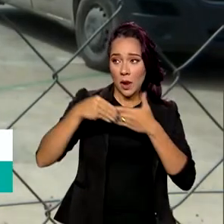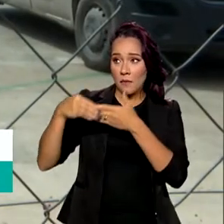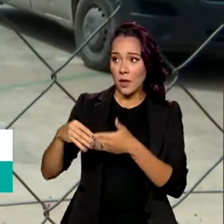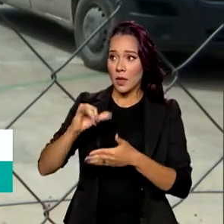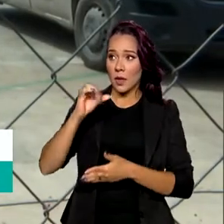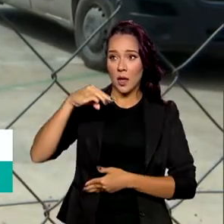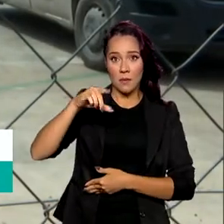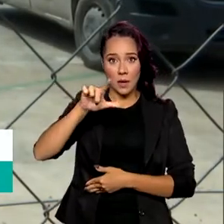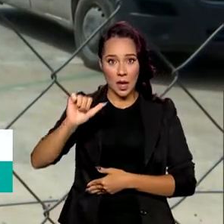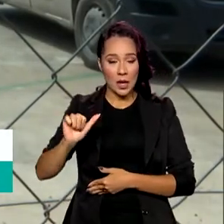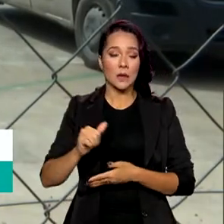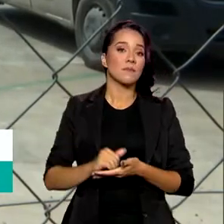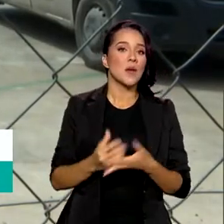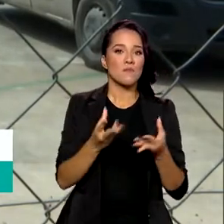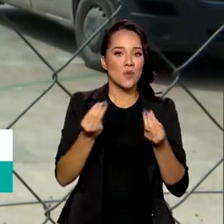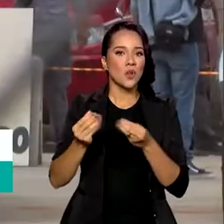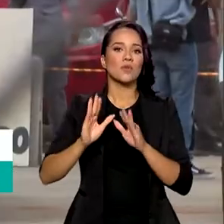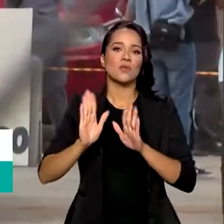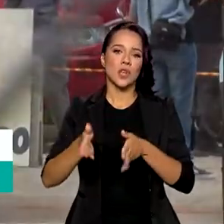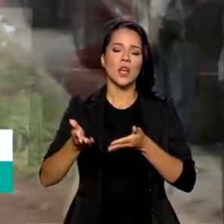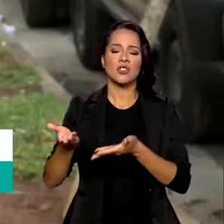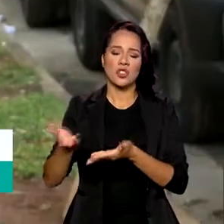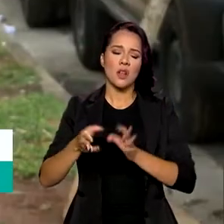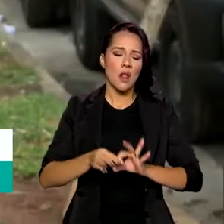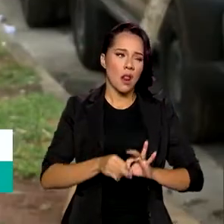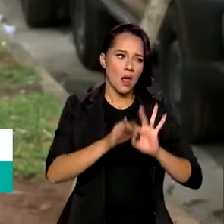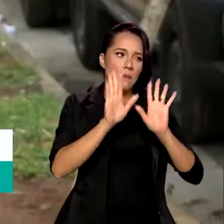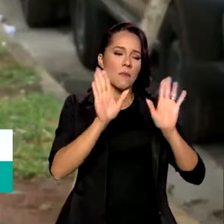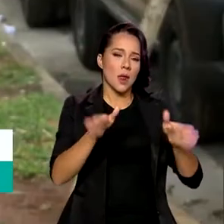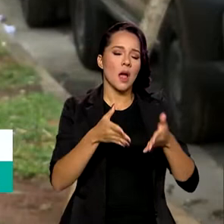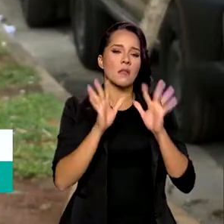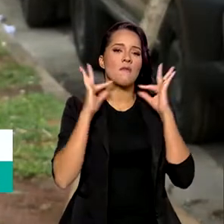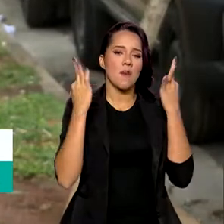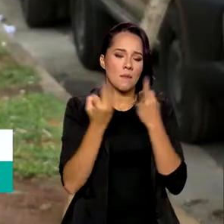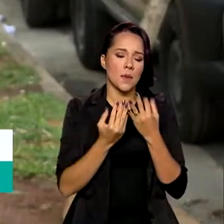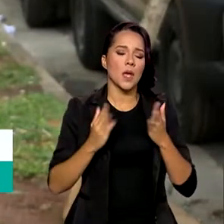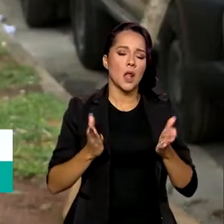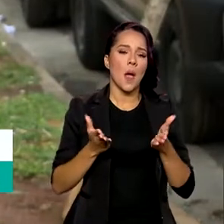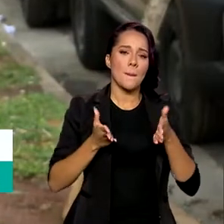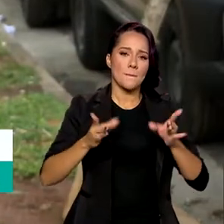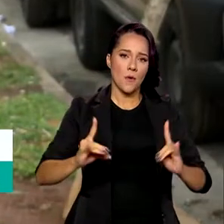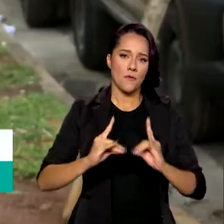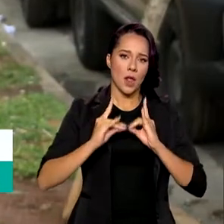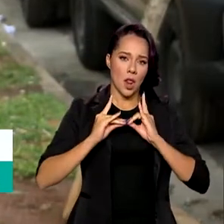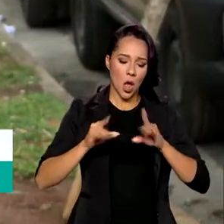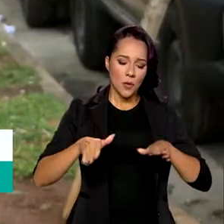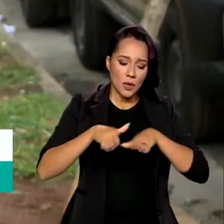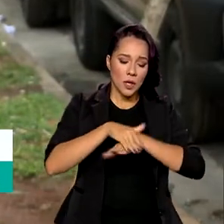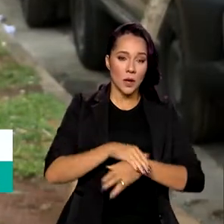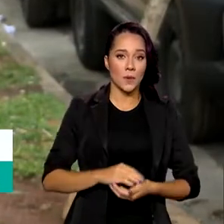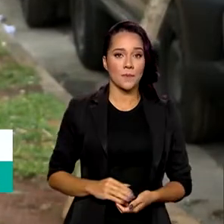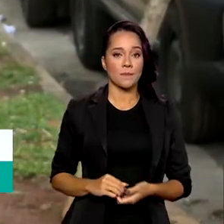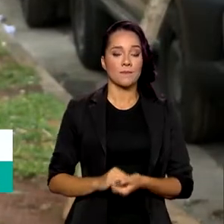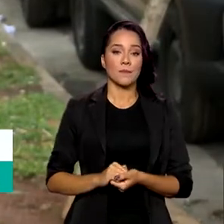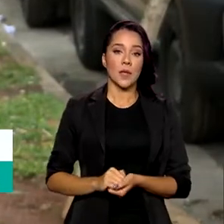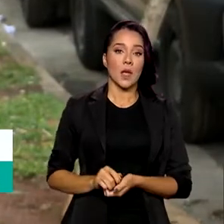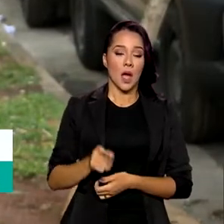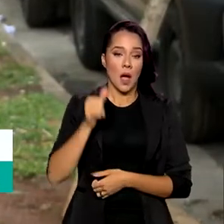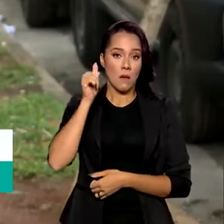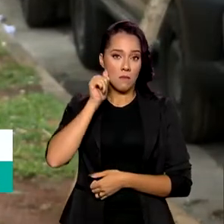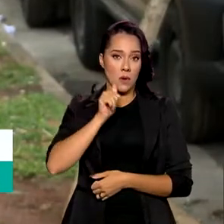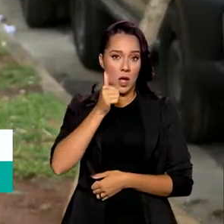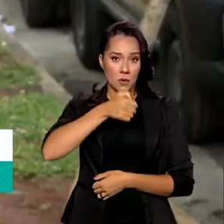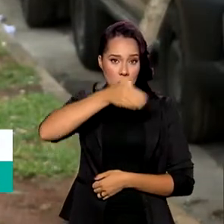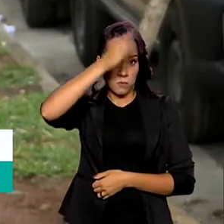até a manhã de hoje a maioria já tinha sido retirada pelas famílias para o velório hem um acordo com o major a